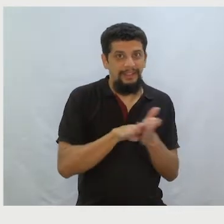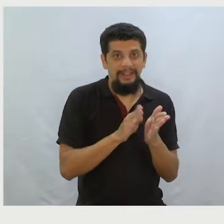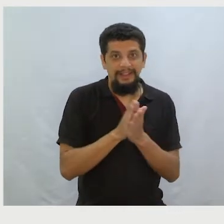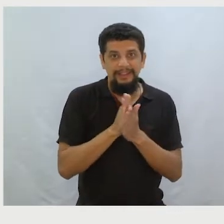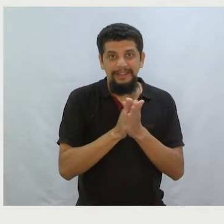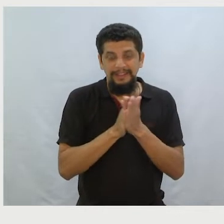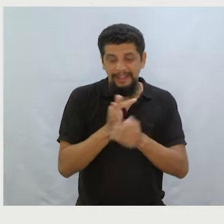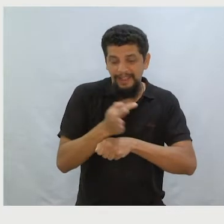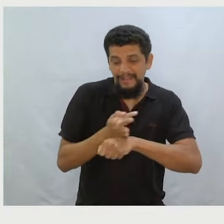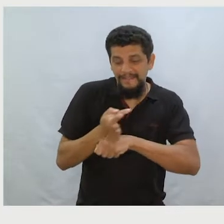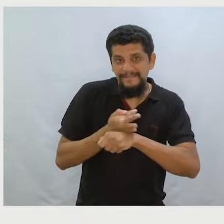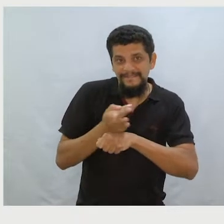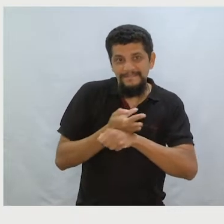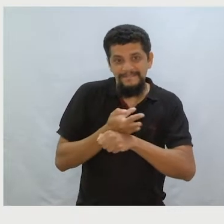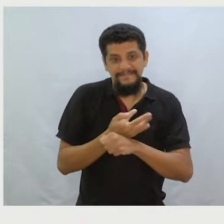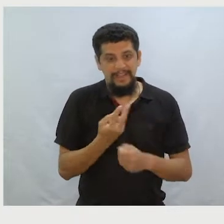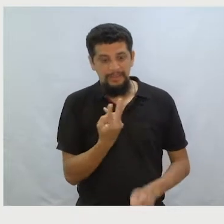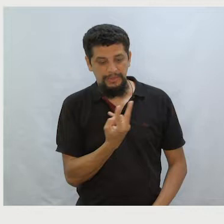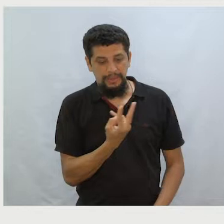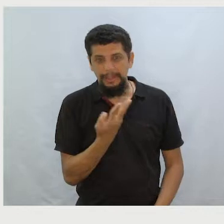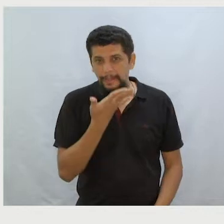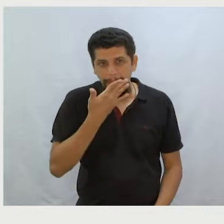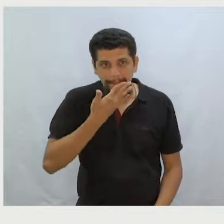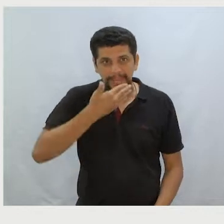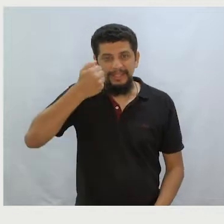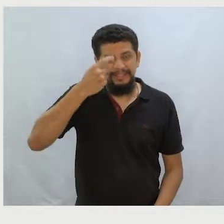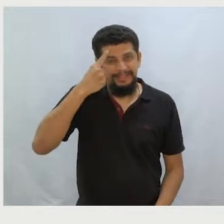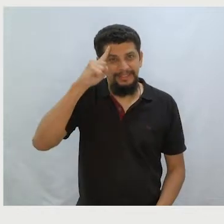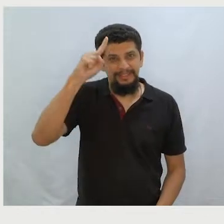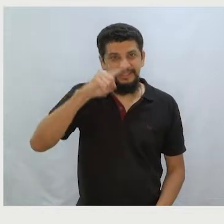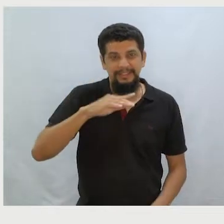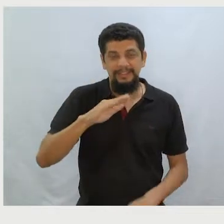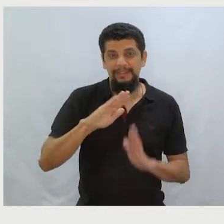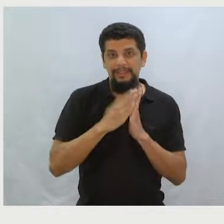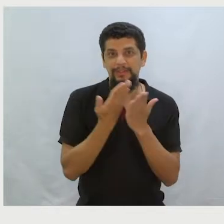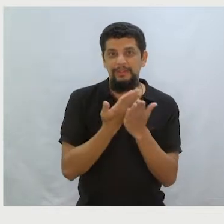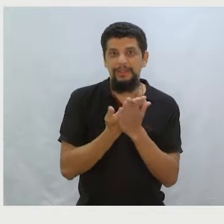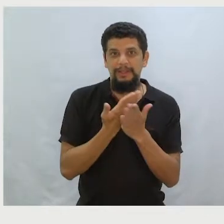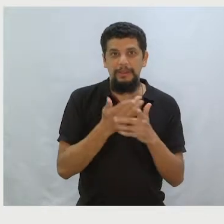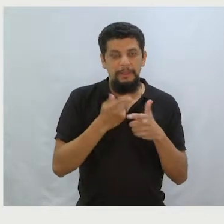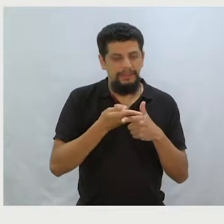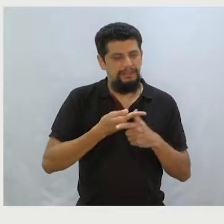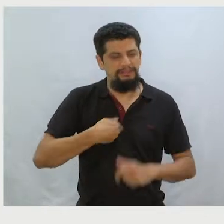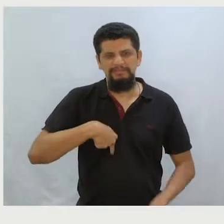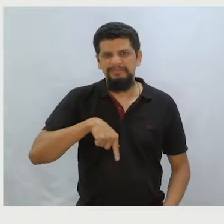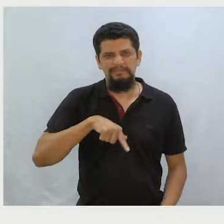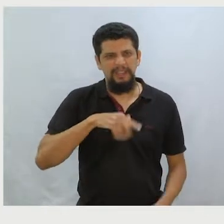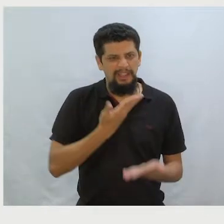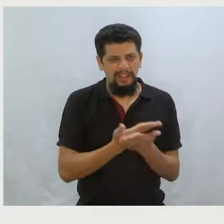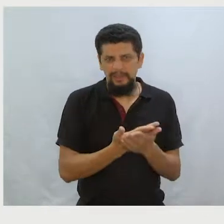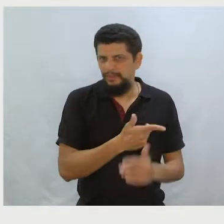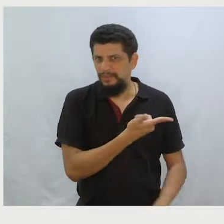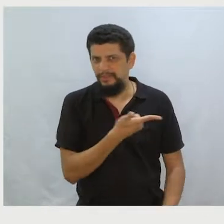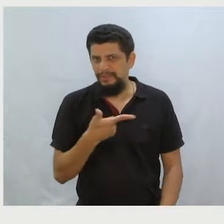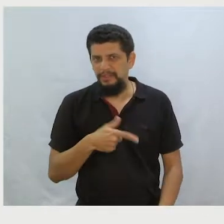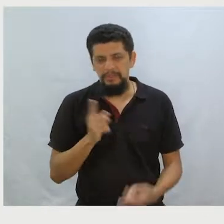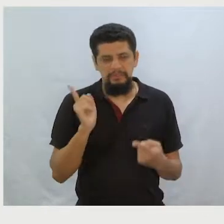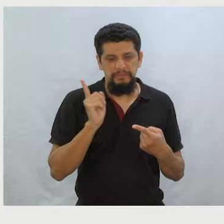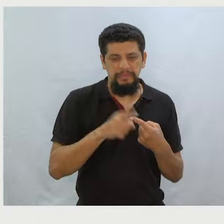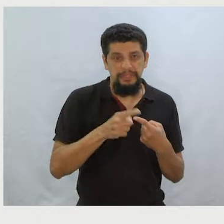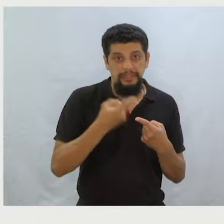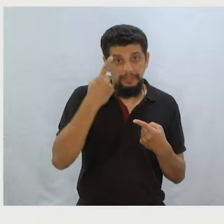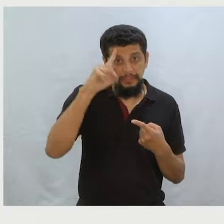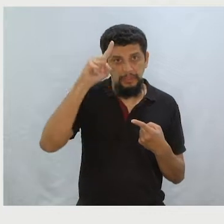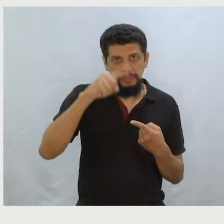as férias os dois são os melhores dias na escola porque a gente nem tem aula